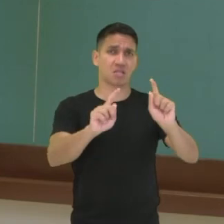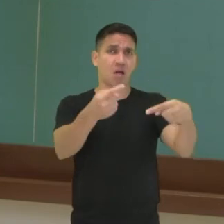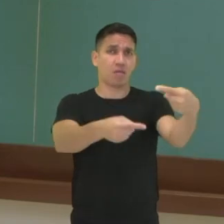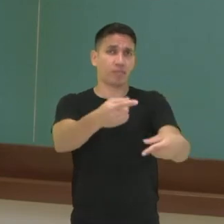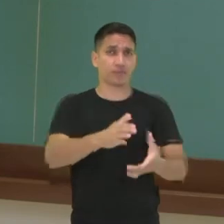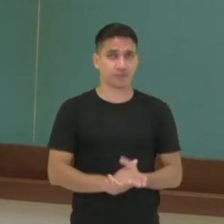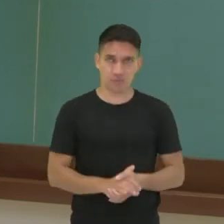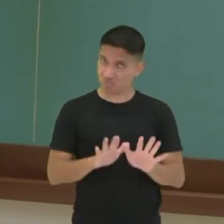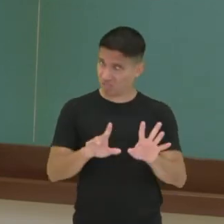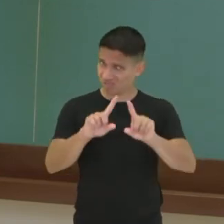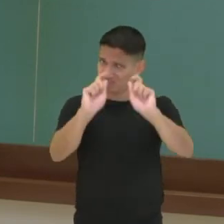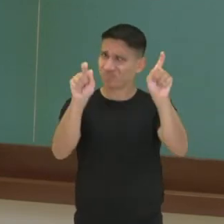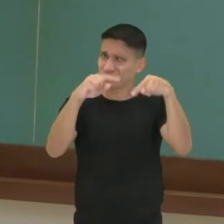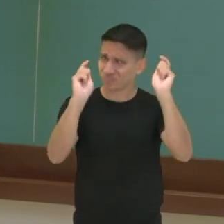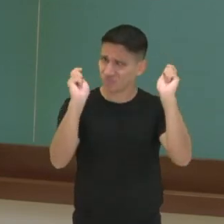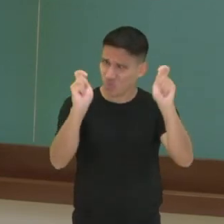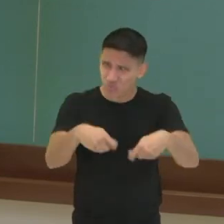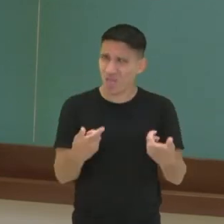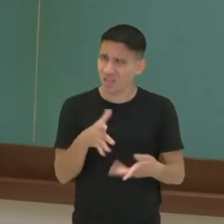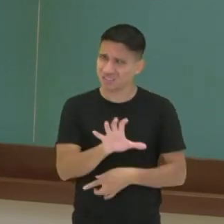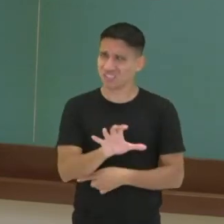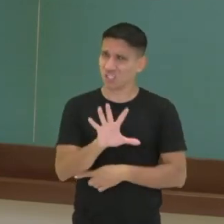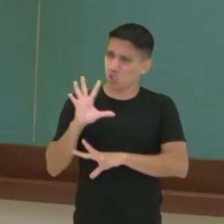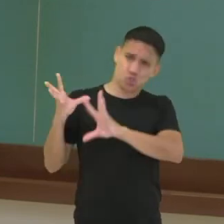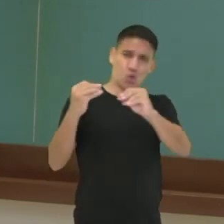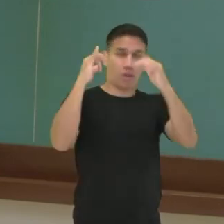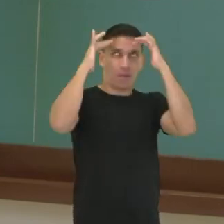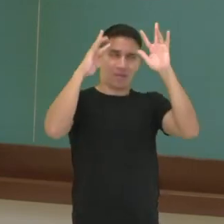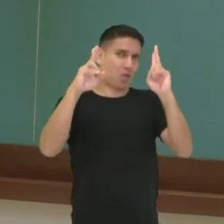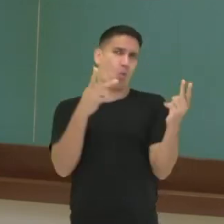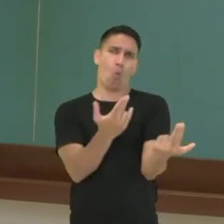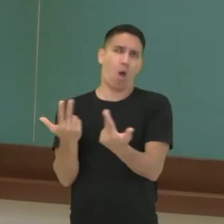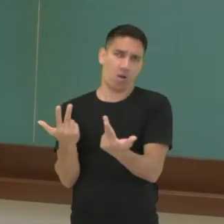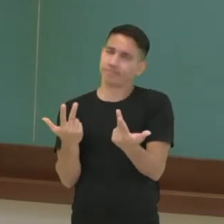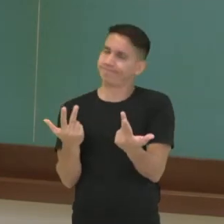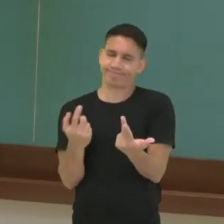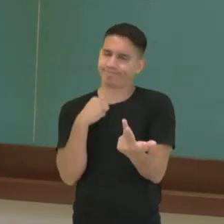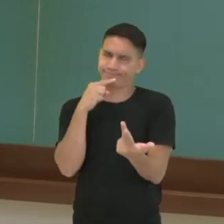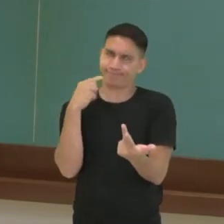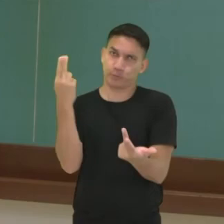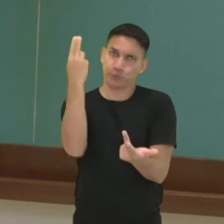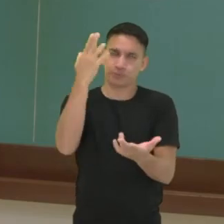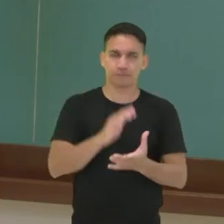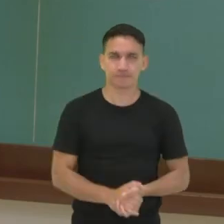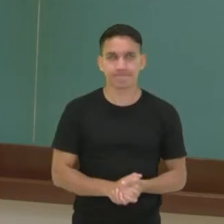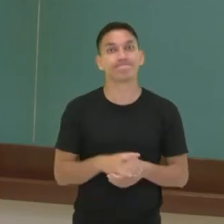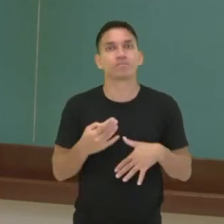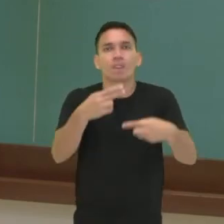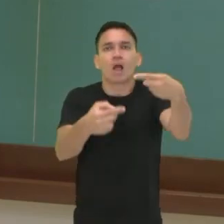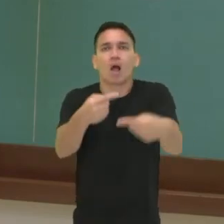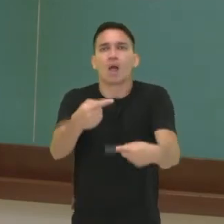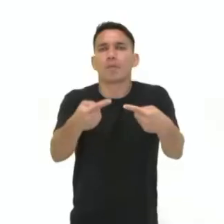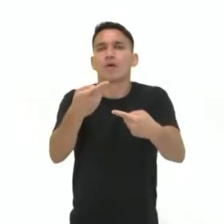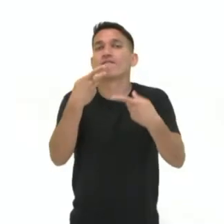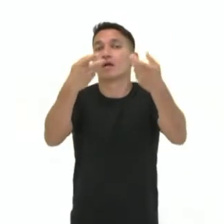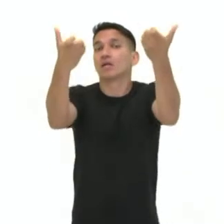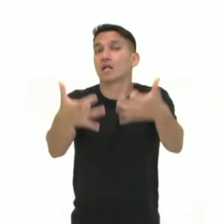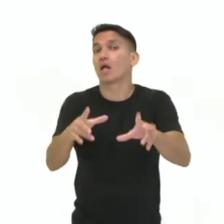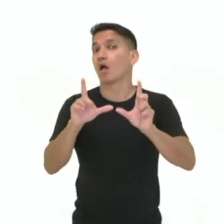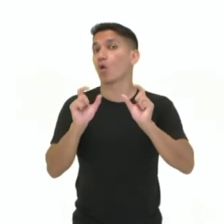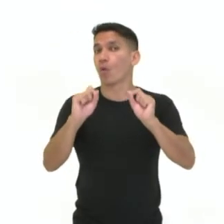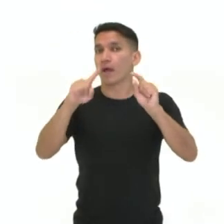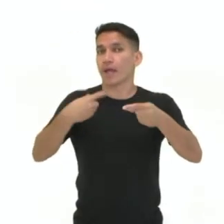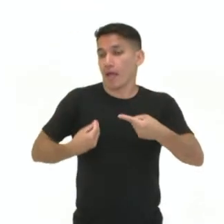Mas será que isso é possível? Todo mundo pensando igualzinho? Negativo. A política trata da convivência